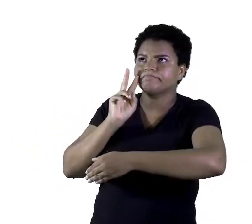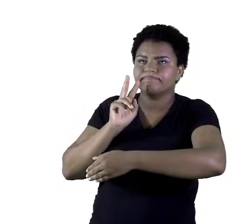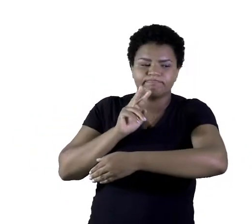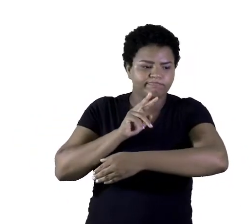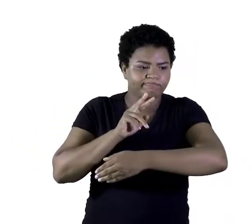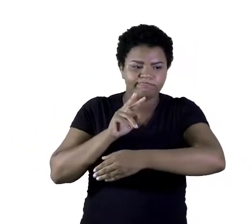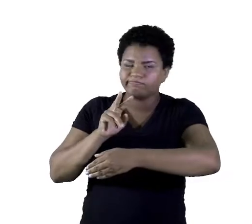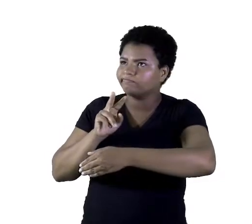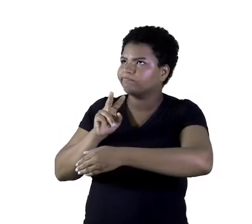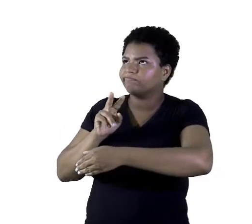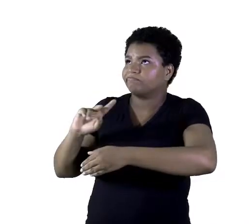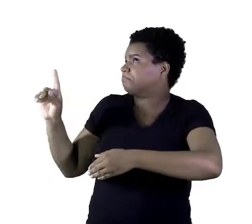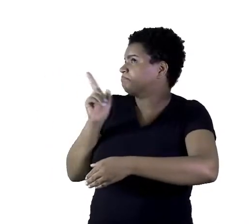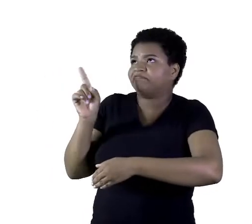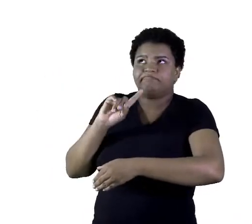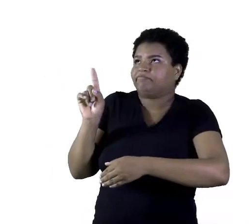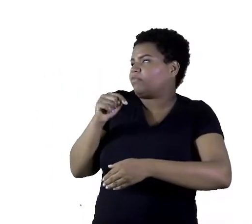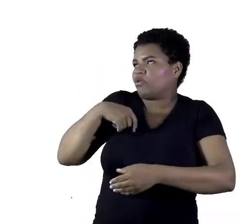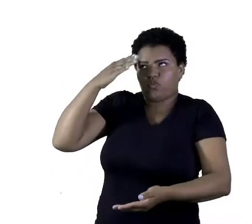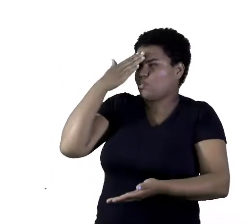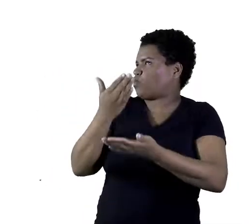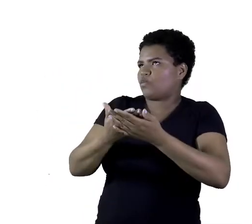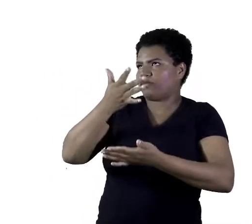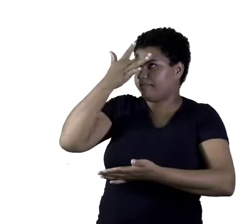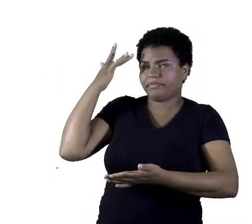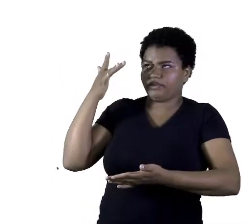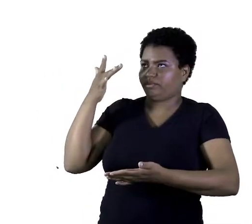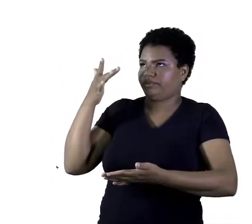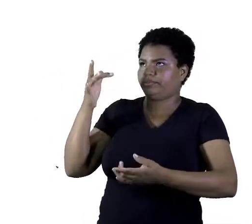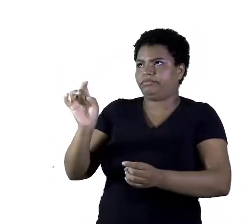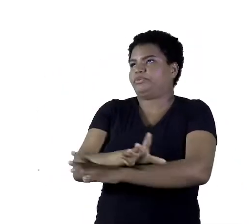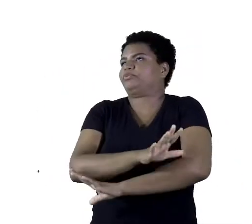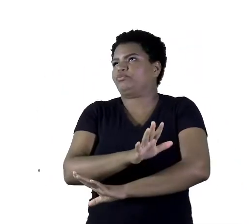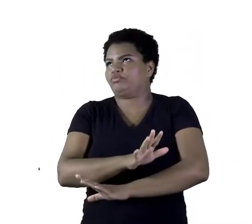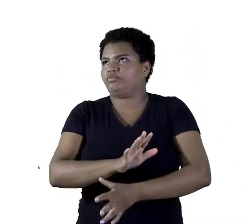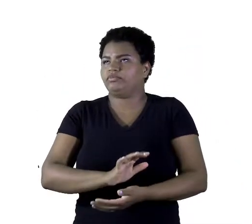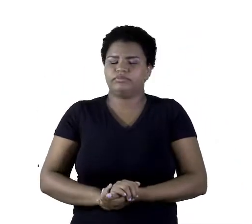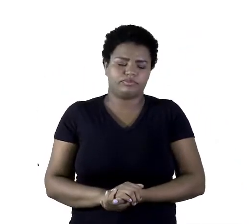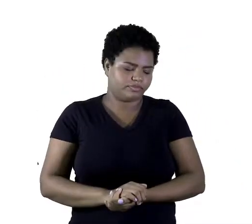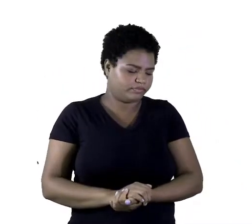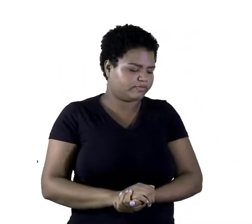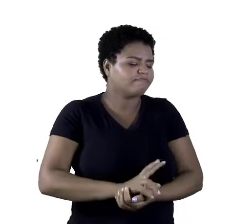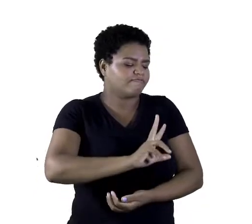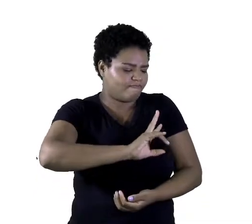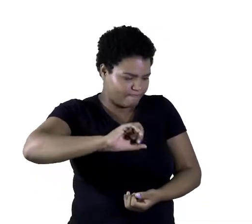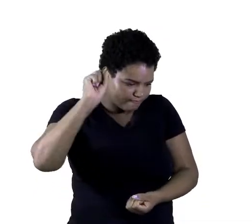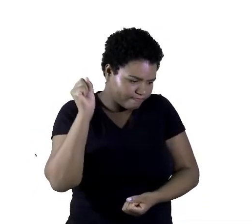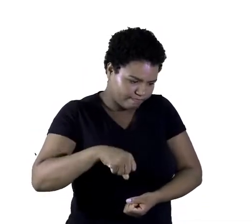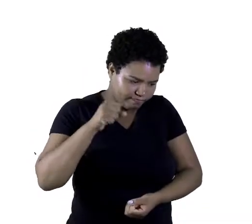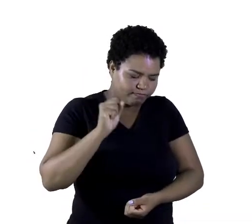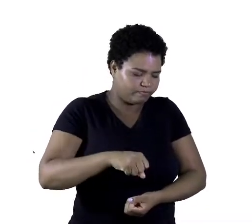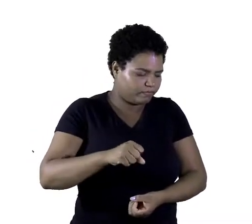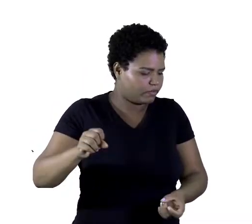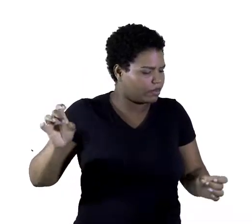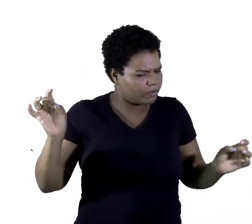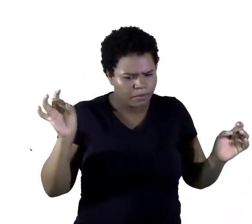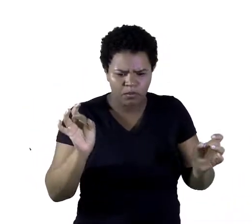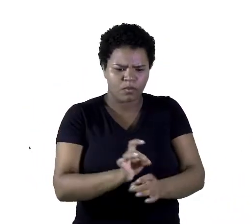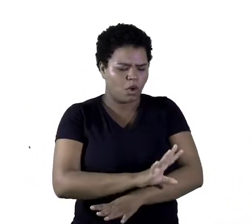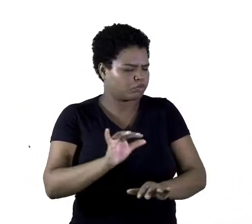perto. Ao mundo, mamãe? É, ao mundo. Lá embaixo, na cidade. E